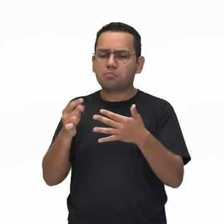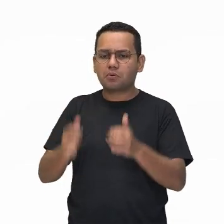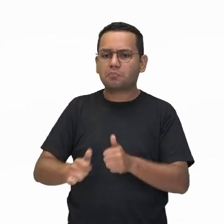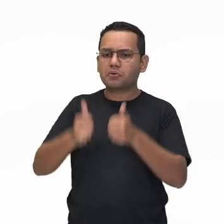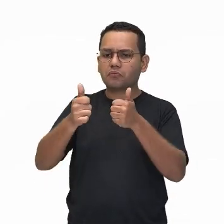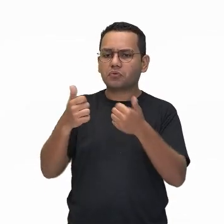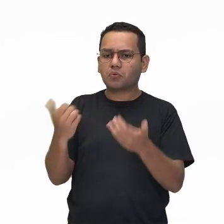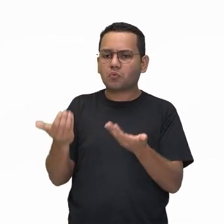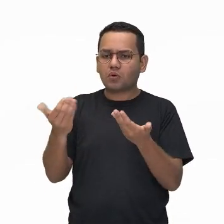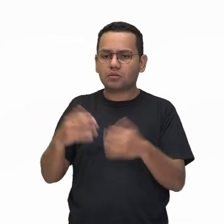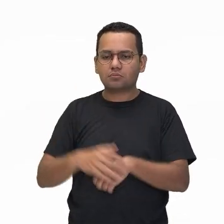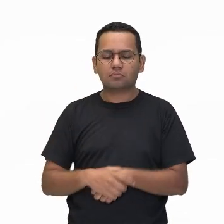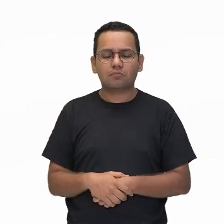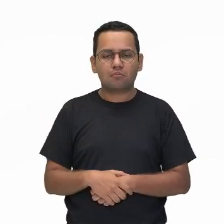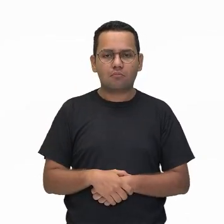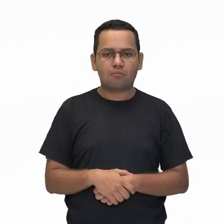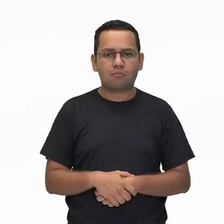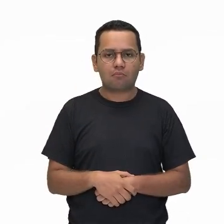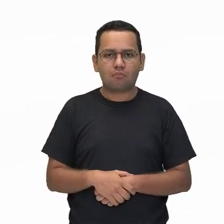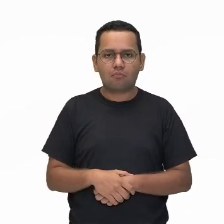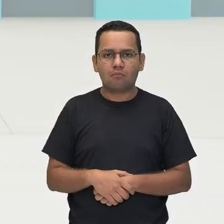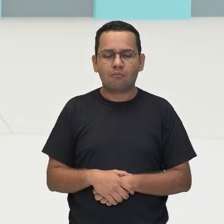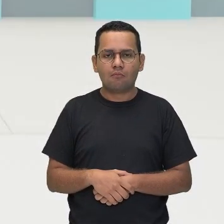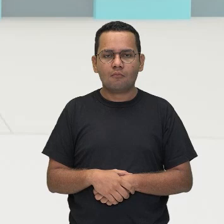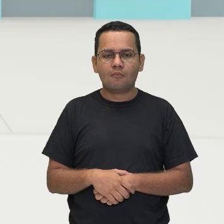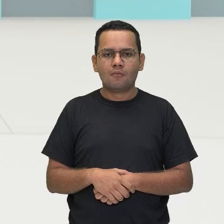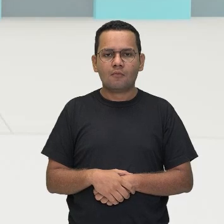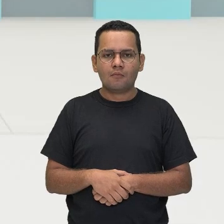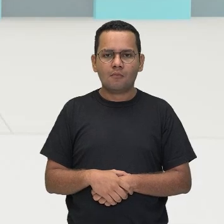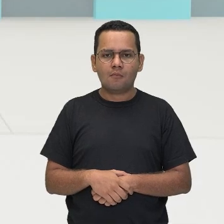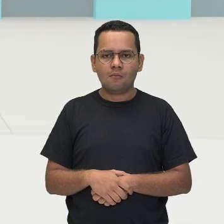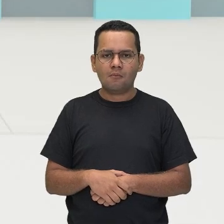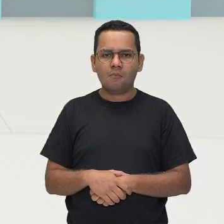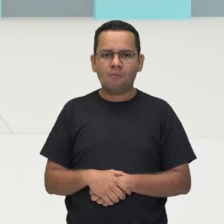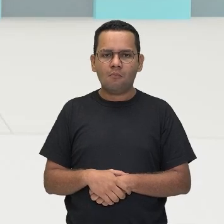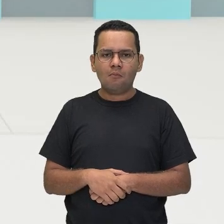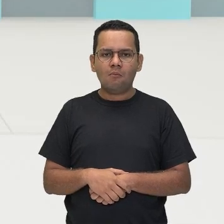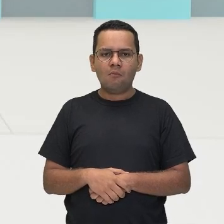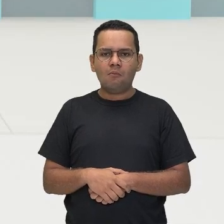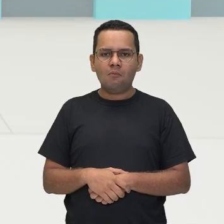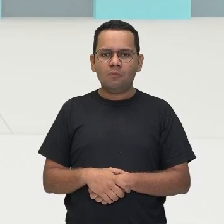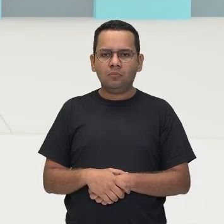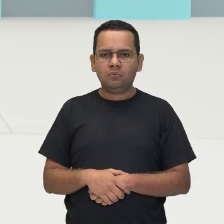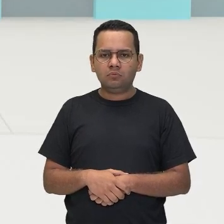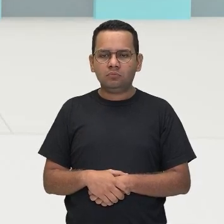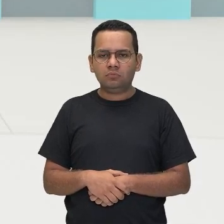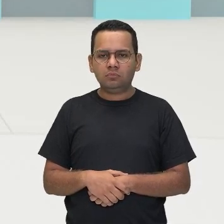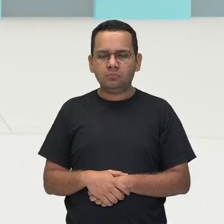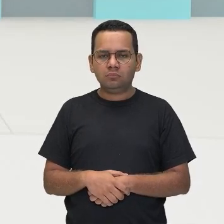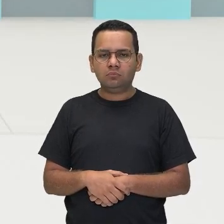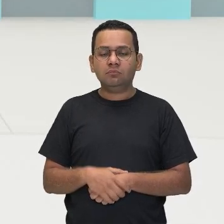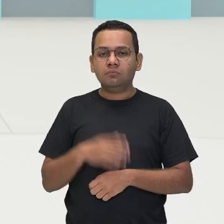práticas vamos ver vamos ver o contato direto e conexão com a natureza também o